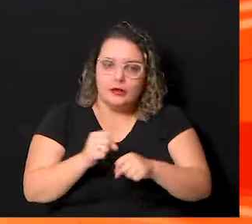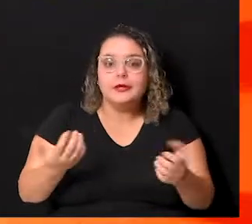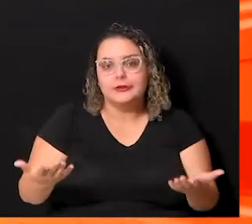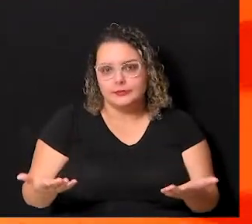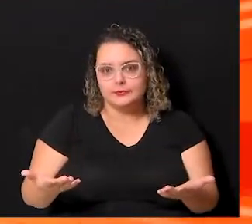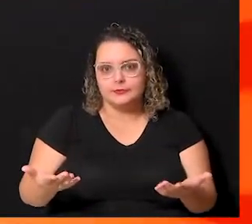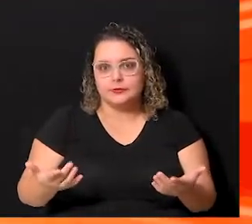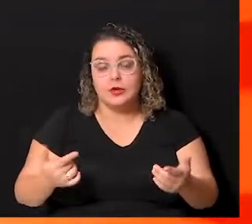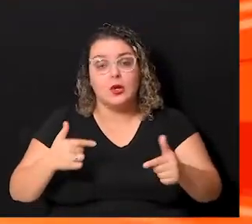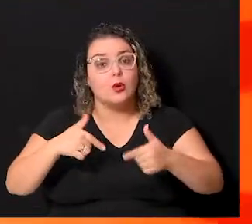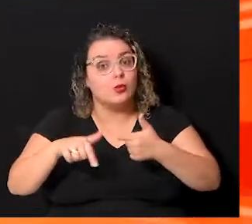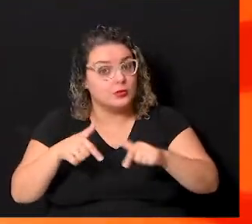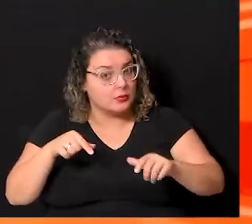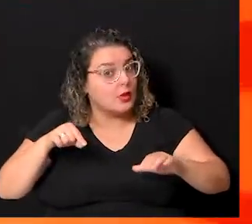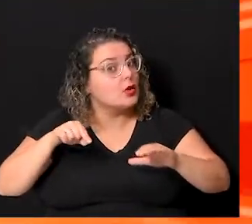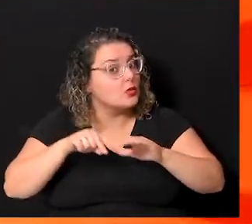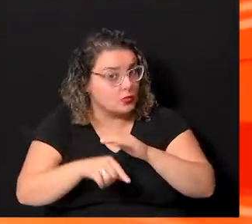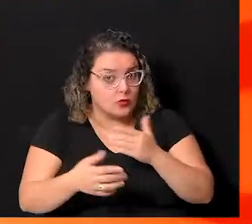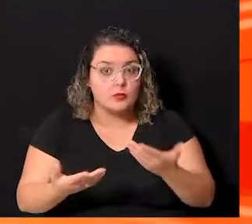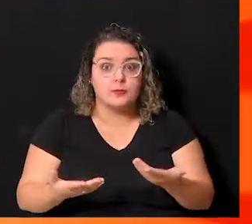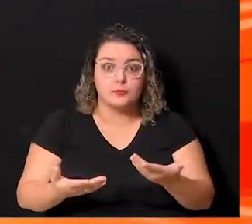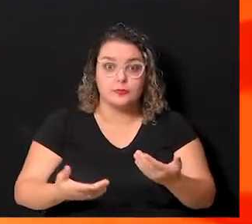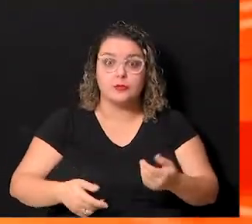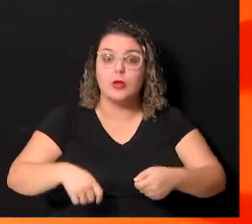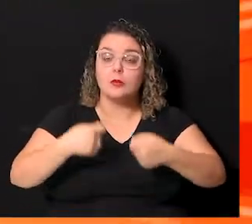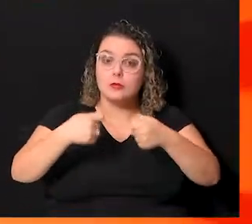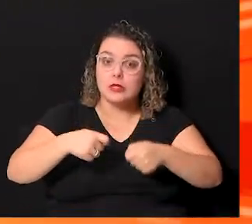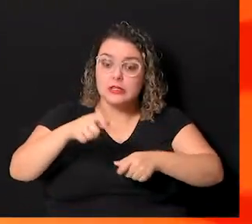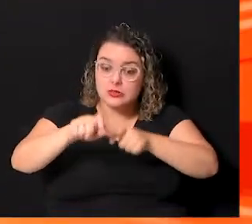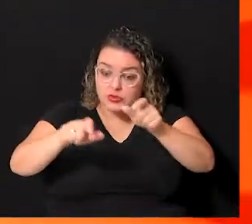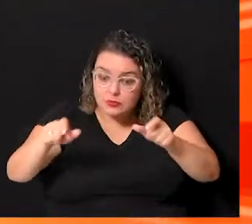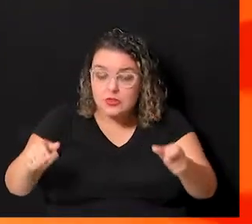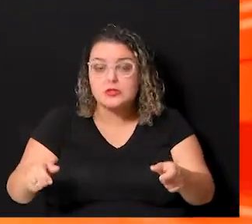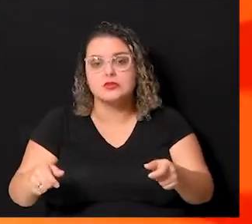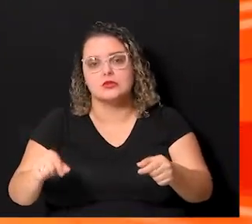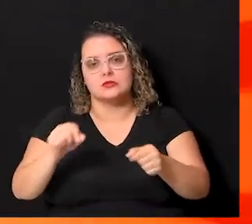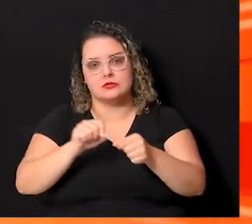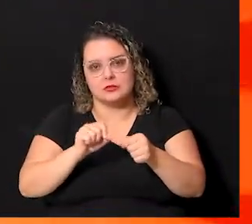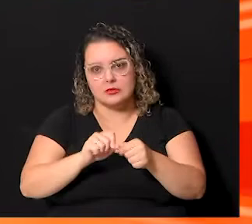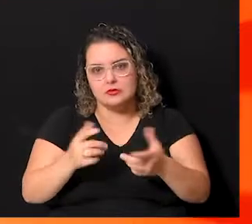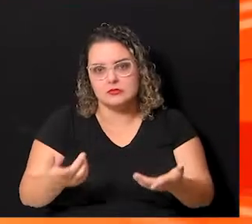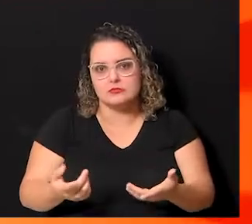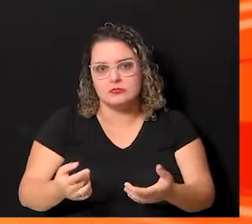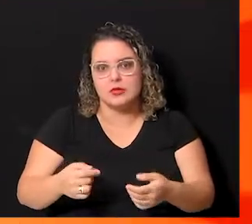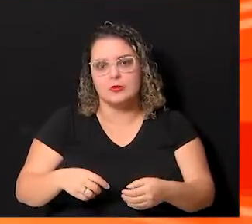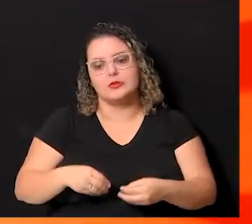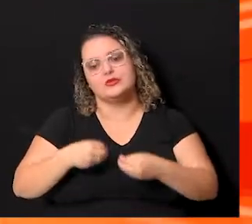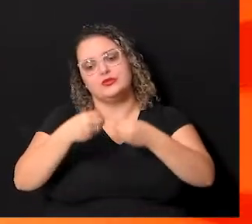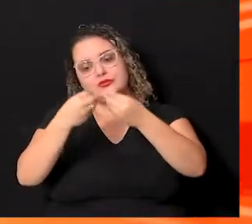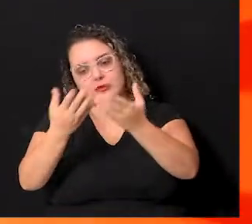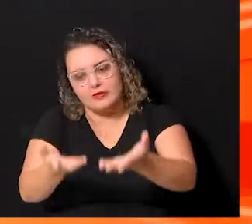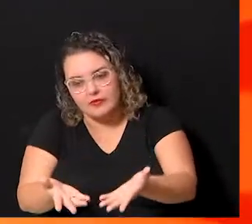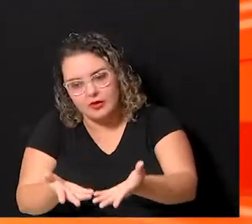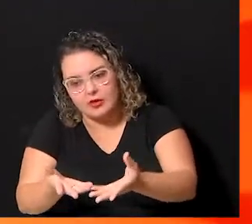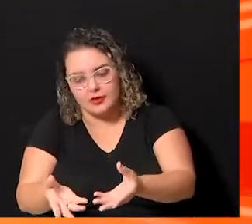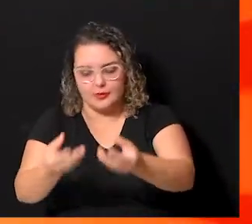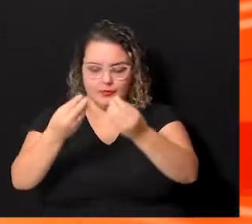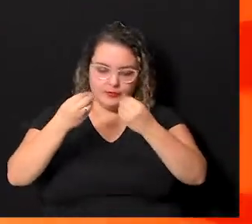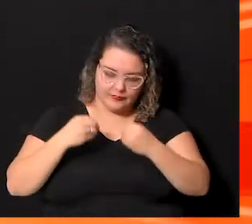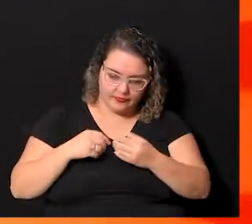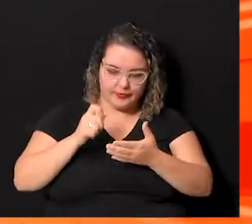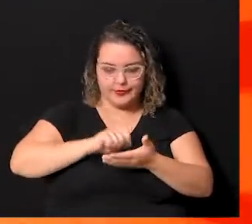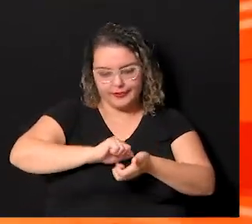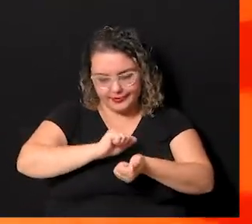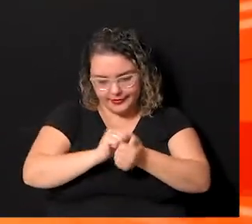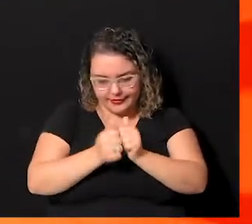tamanho, é um trabalho muito complexo, que eu dependo de algumas pessoas e eu dependo de ida e volta. Né?